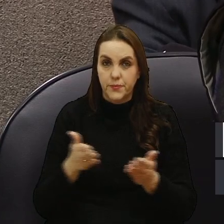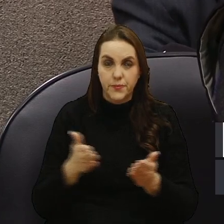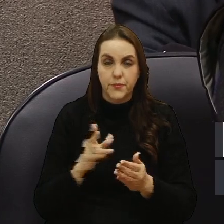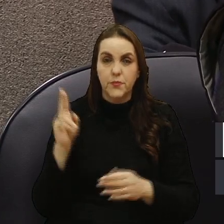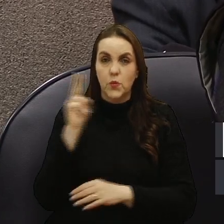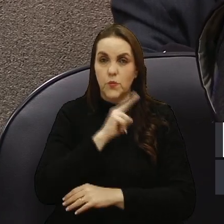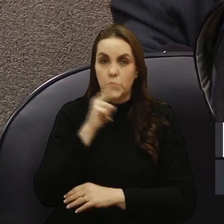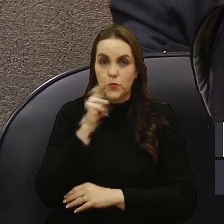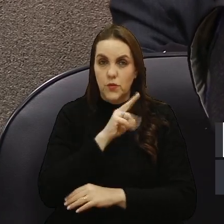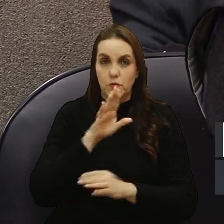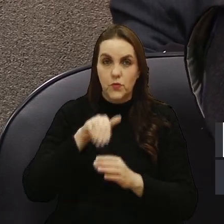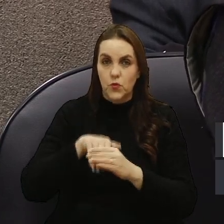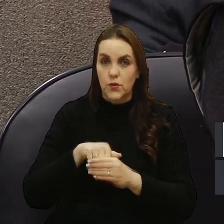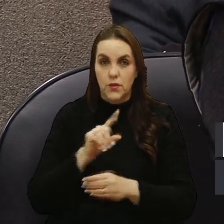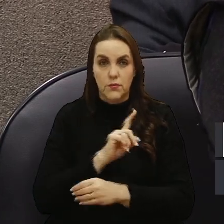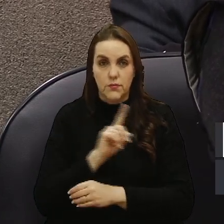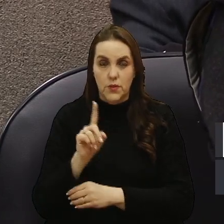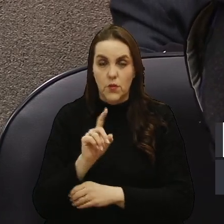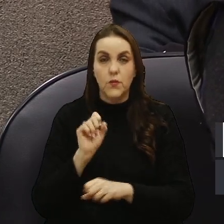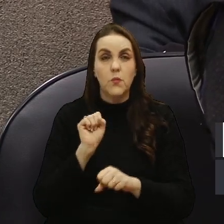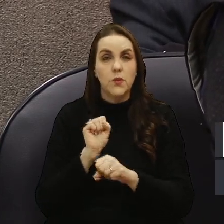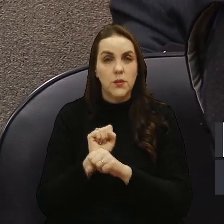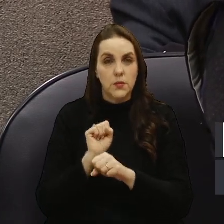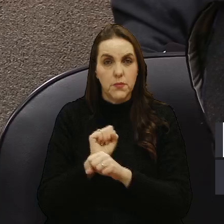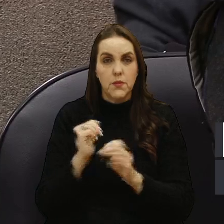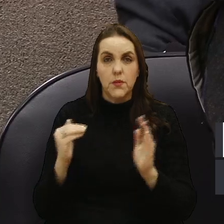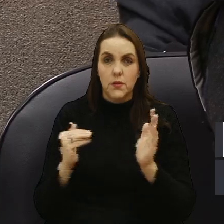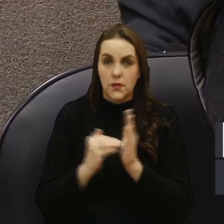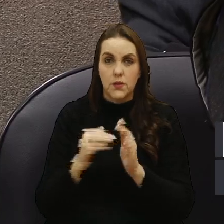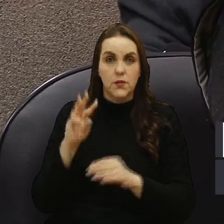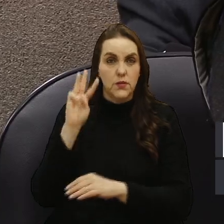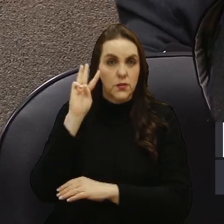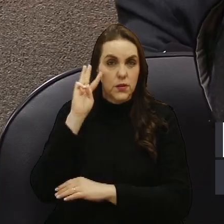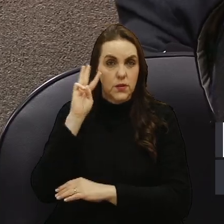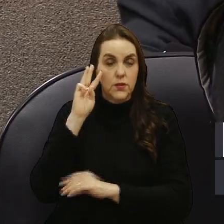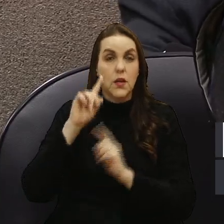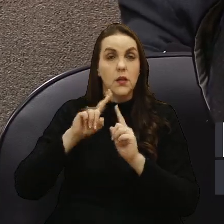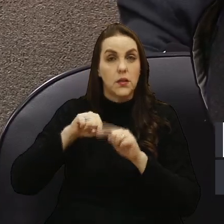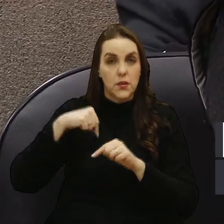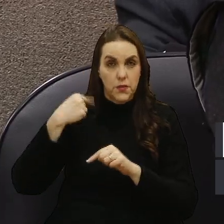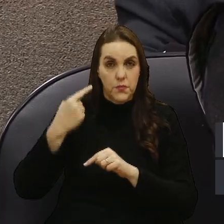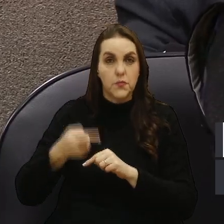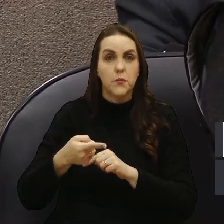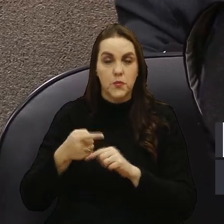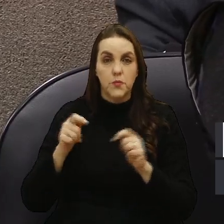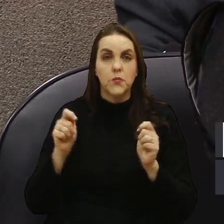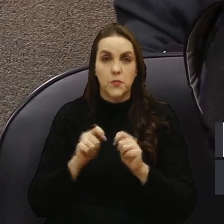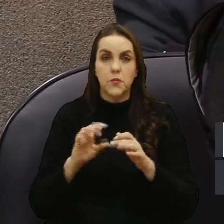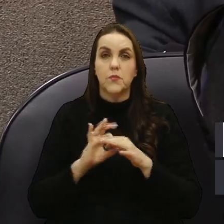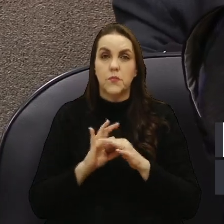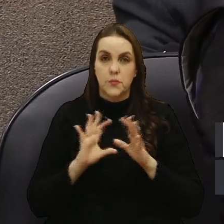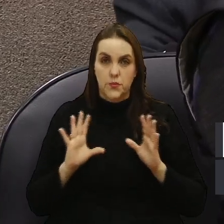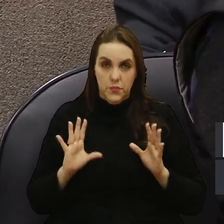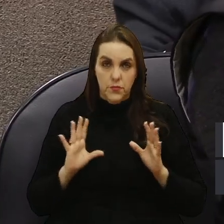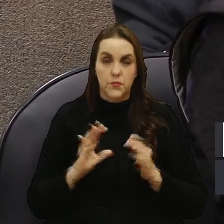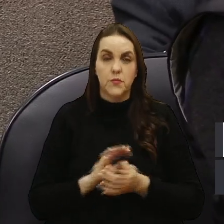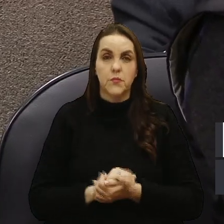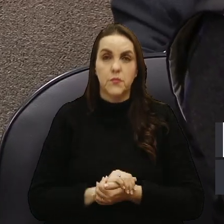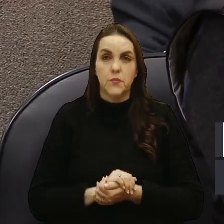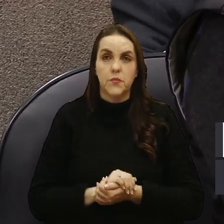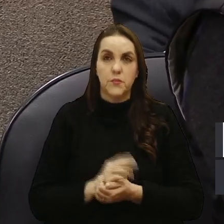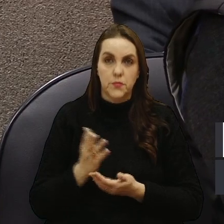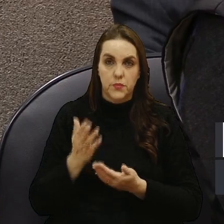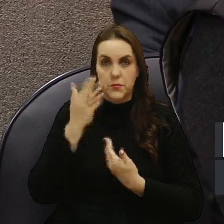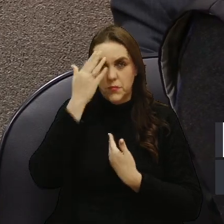de urgência, esperamos até terça-feira e, após isso, a gente está à disposição. Era isso, presidente. Muito